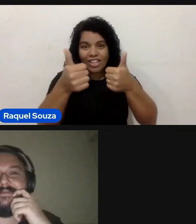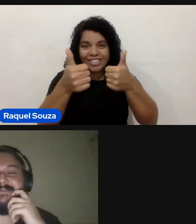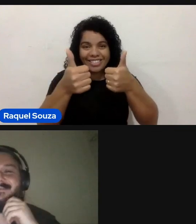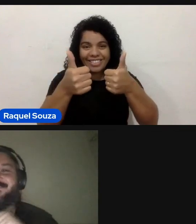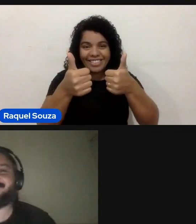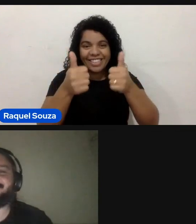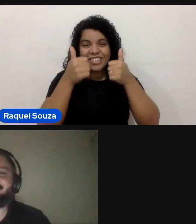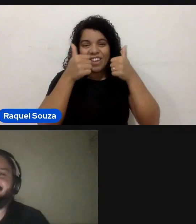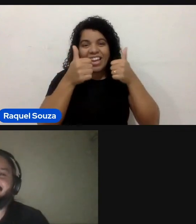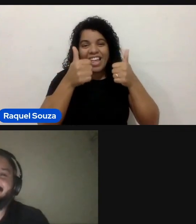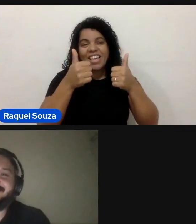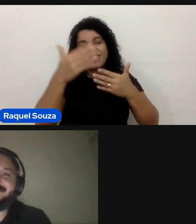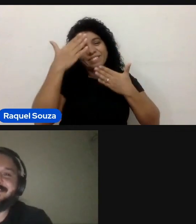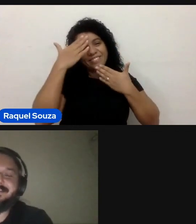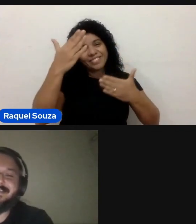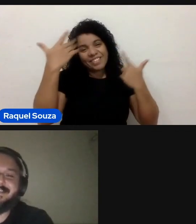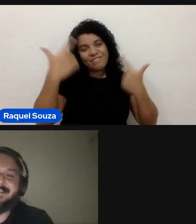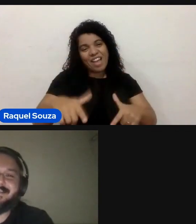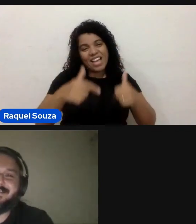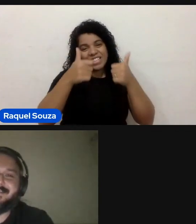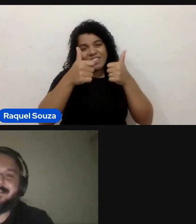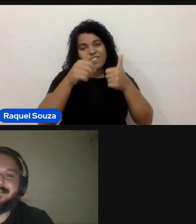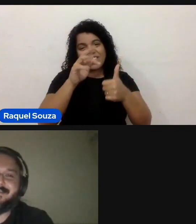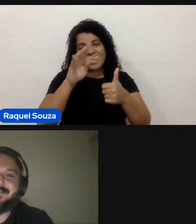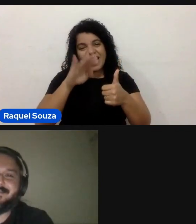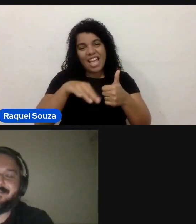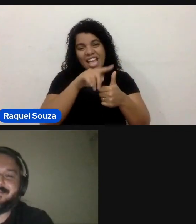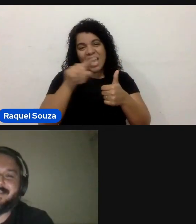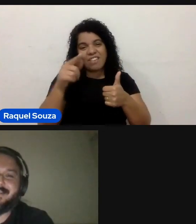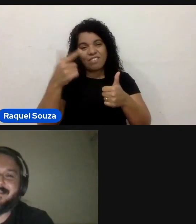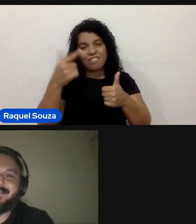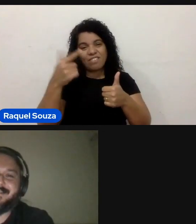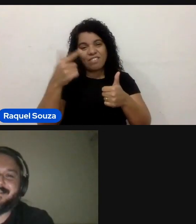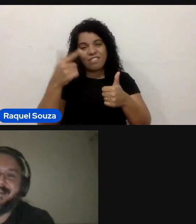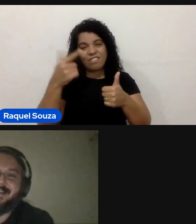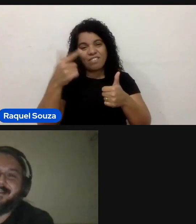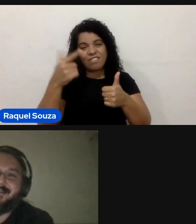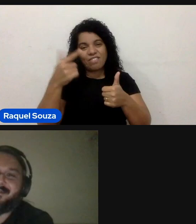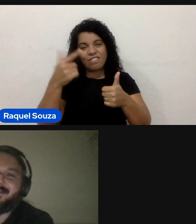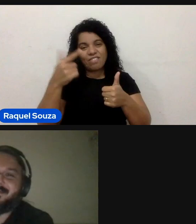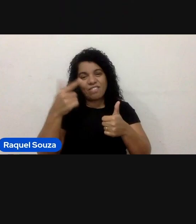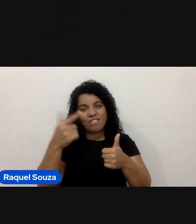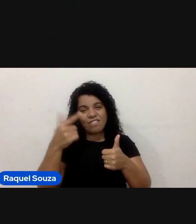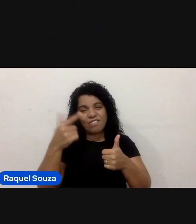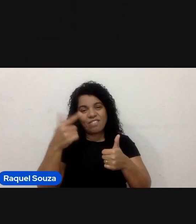Obrigada mais uma vez, Stefan, ter você aqui de novo. Valeu. Tchau, tchau. Obrigado, Lu.